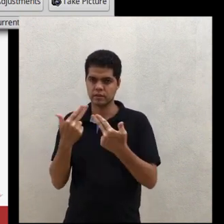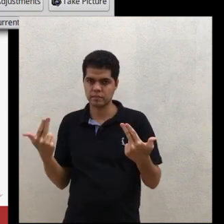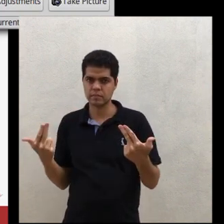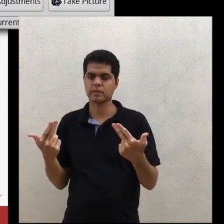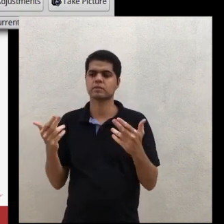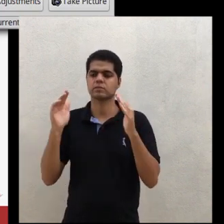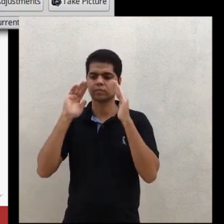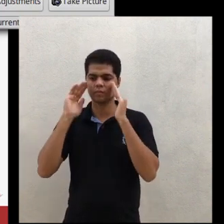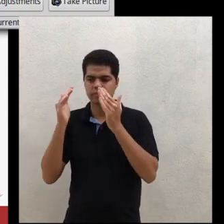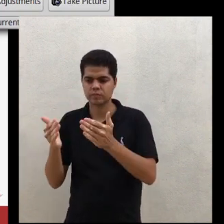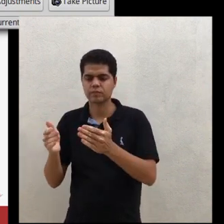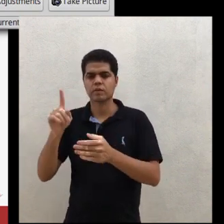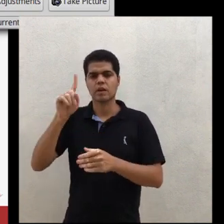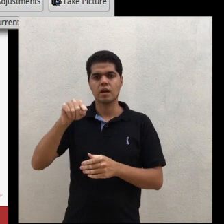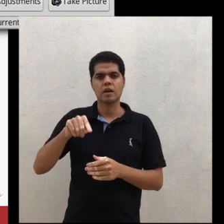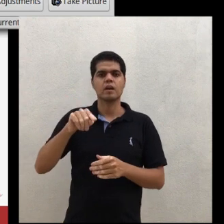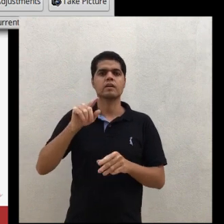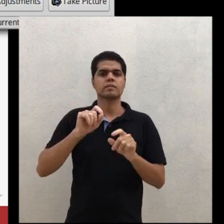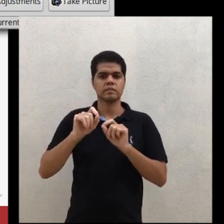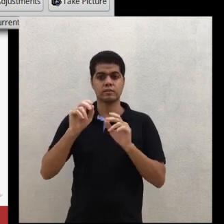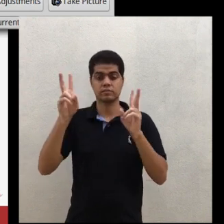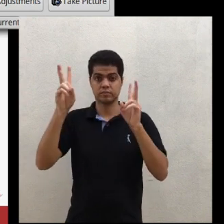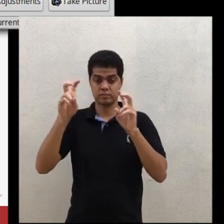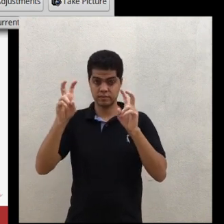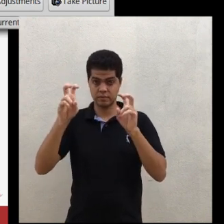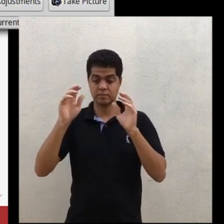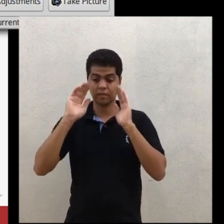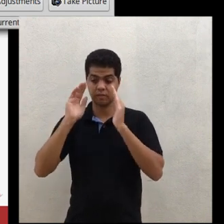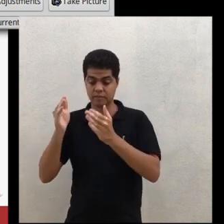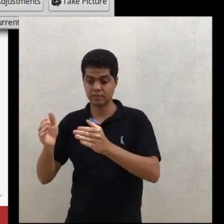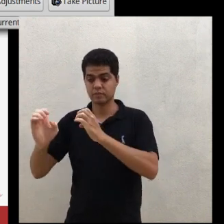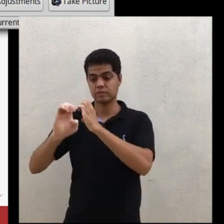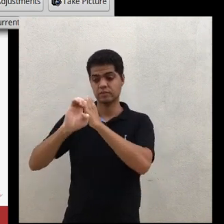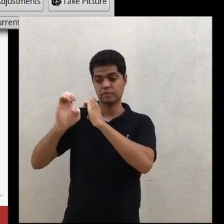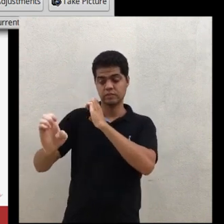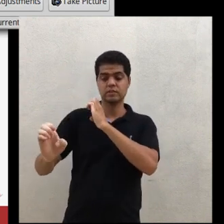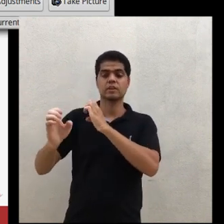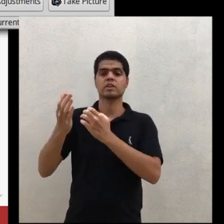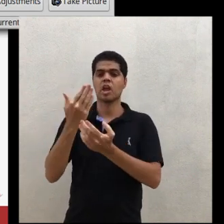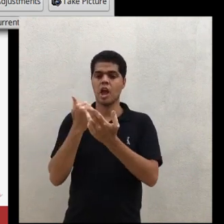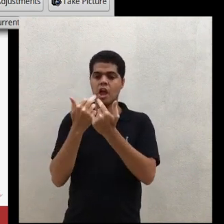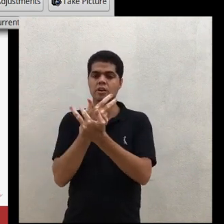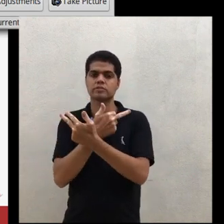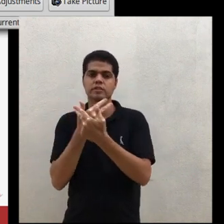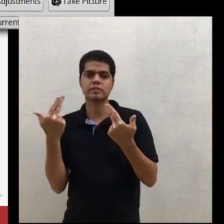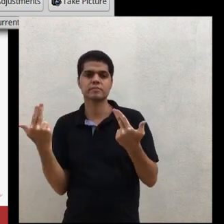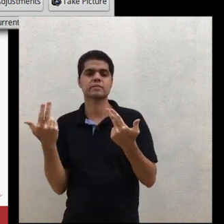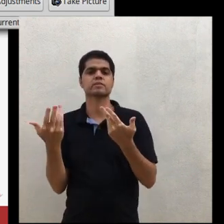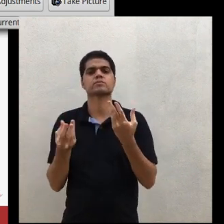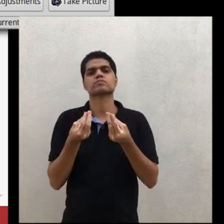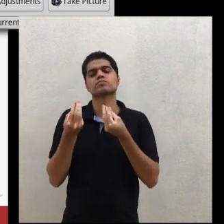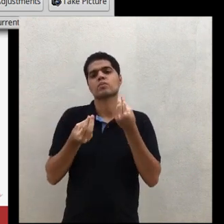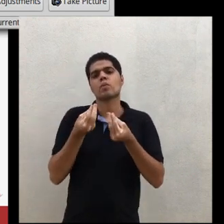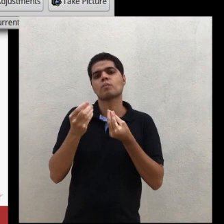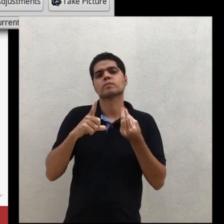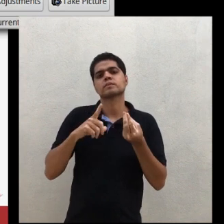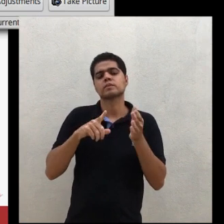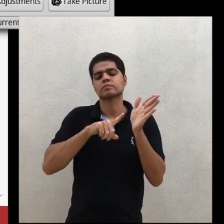aplicação na engenharia de alimentos. Se você fosse fazer algum sistema fuzzy para análise sensorial, você poderia colocar assim, que é trabalhar com